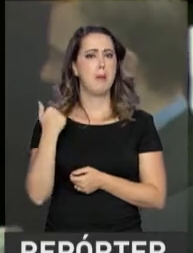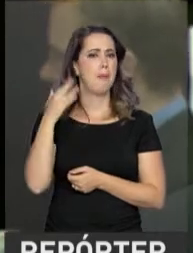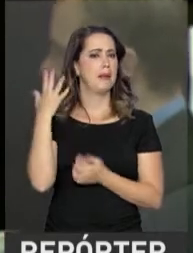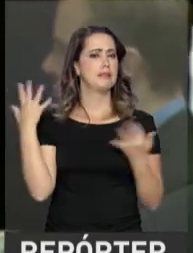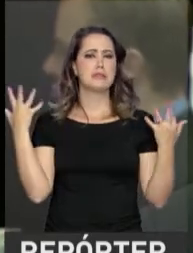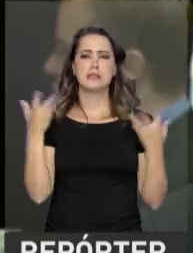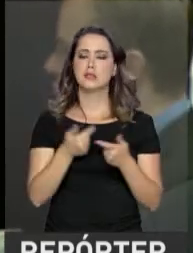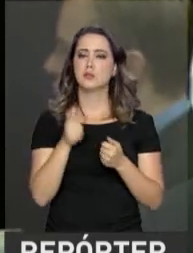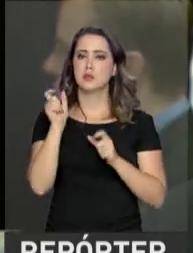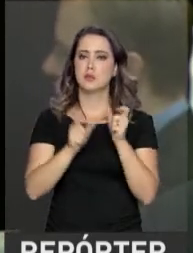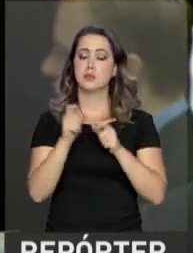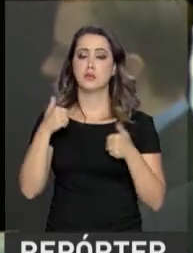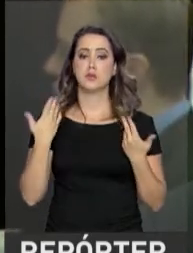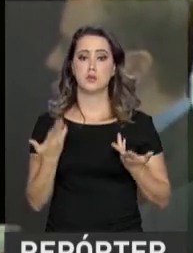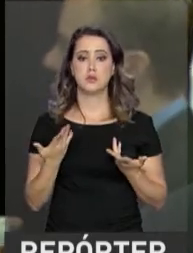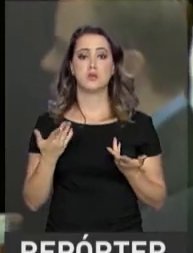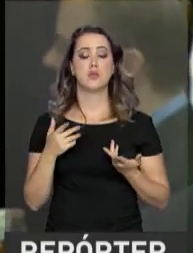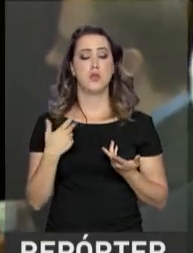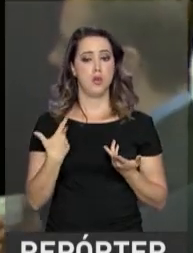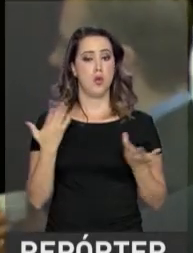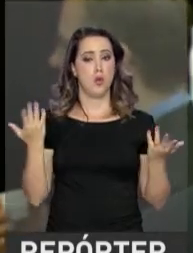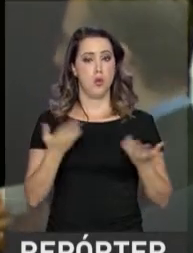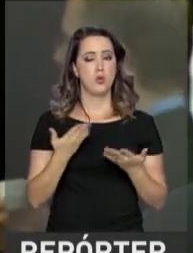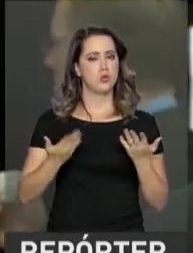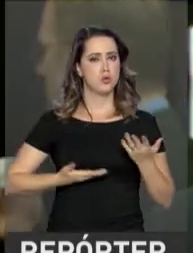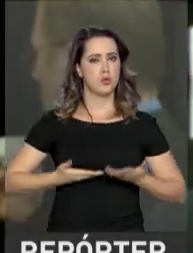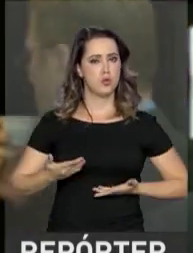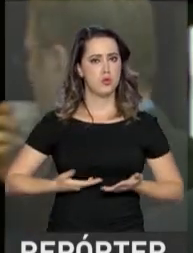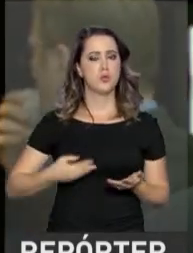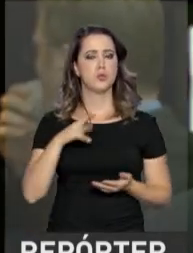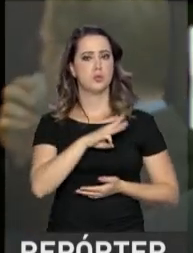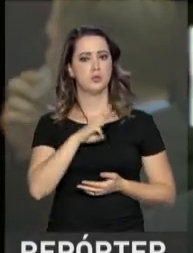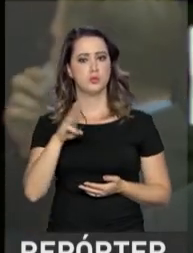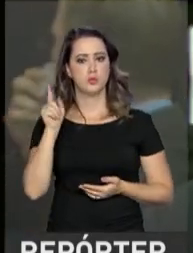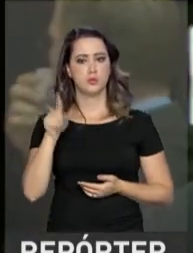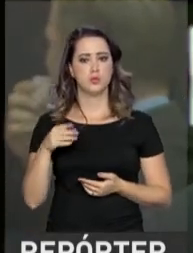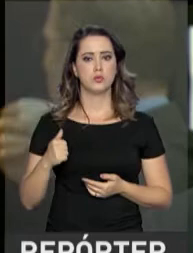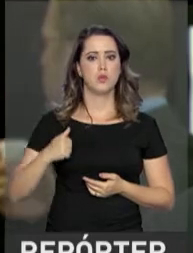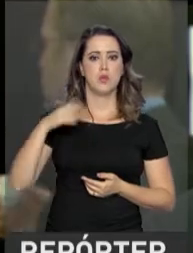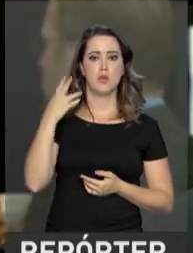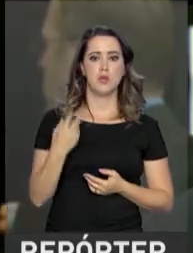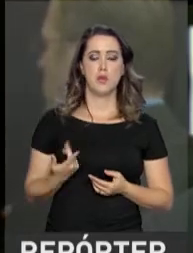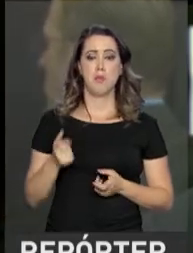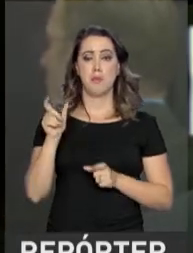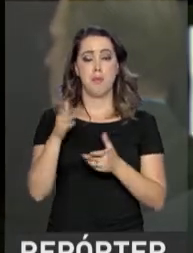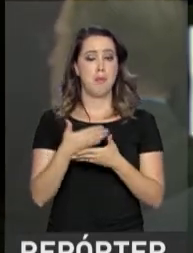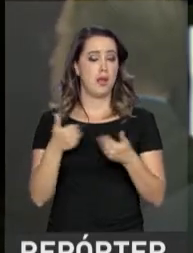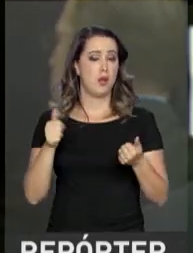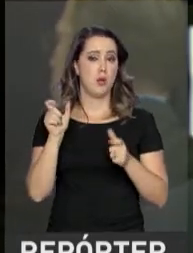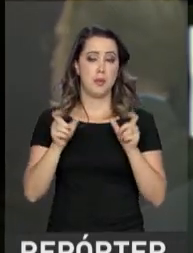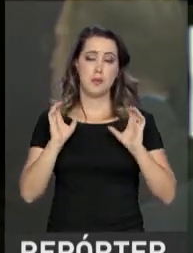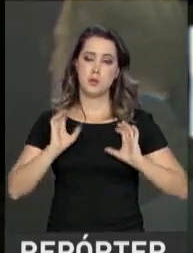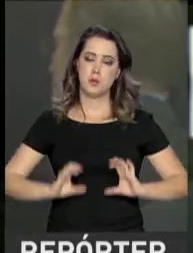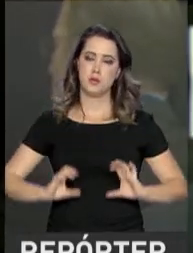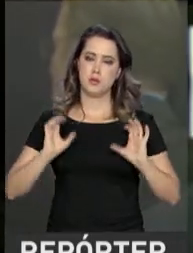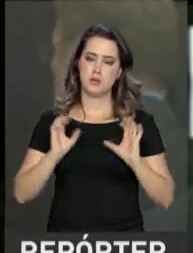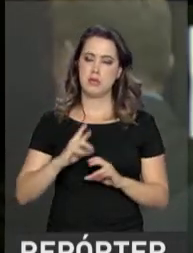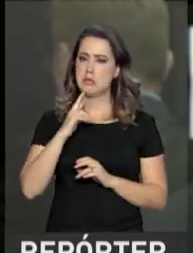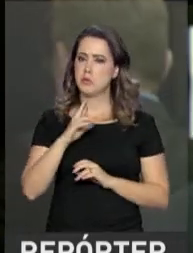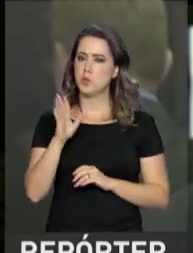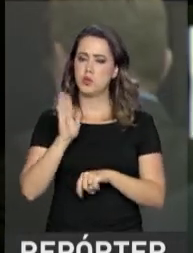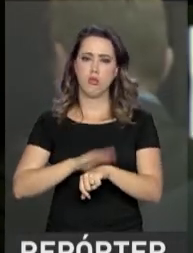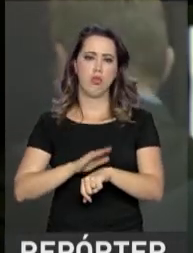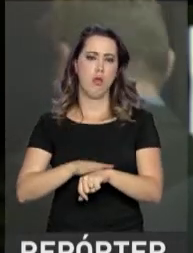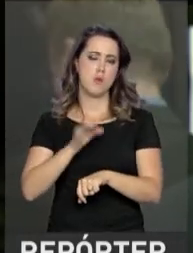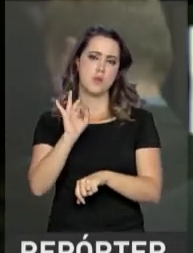efetivo para o cidadão o serviço em plataforma virtual ele gera mais valor para o cidadão ea demanda dele é respondida